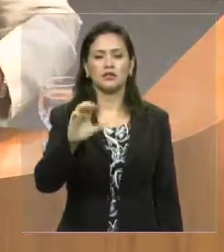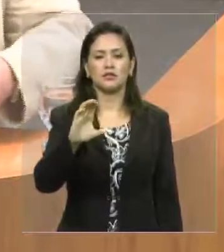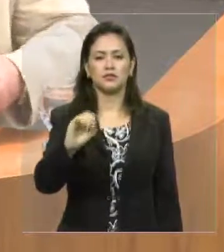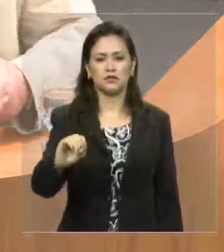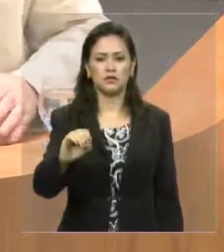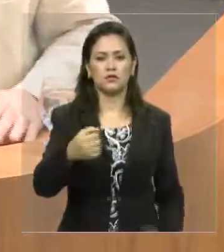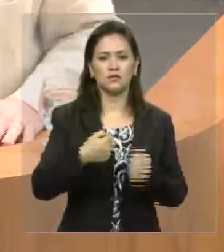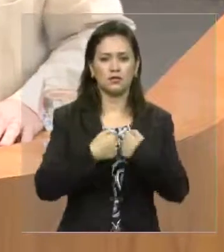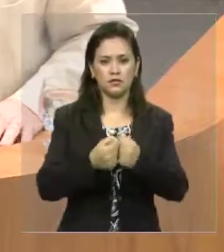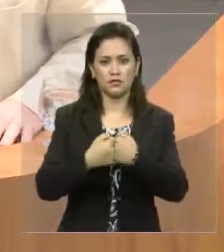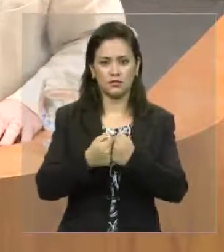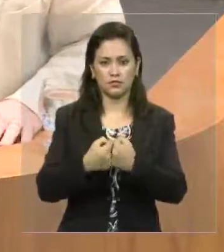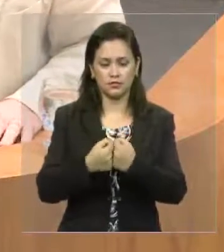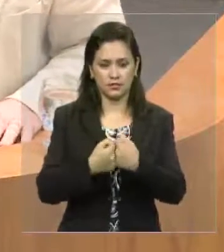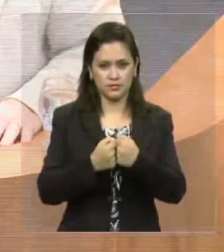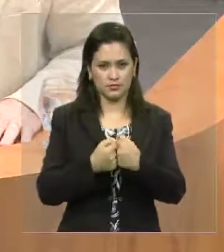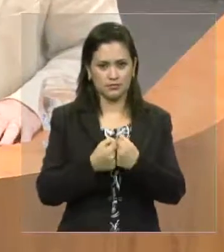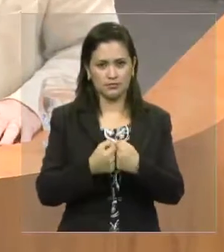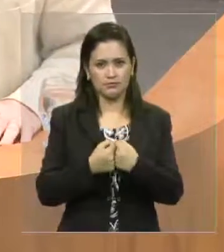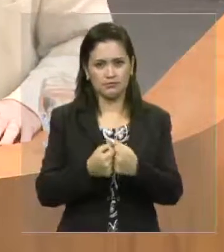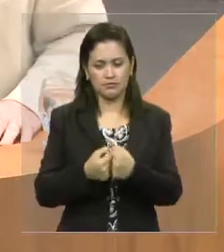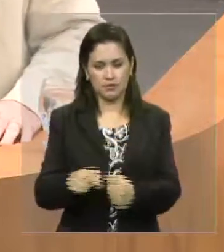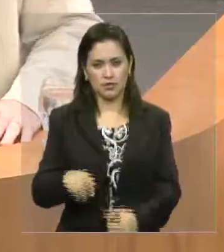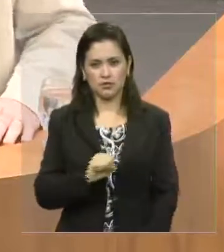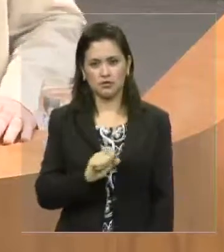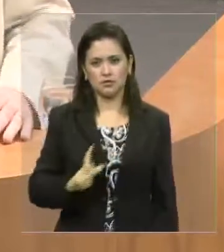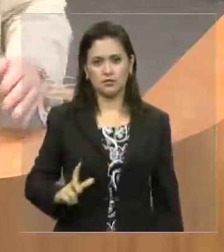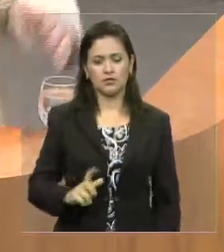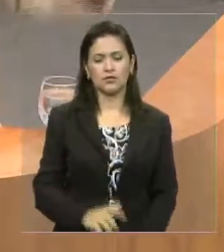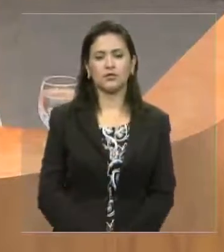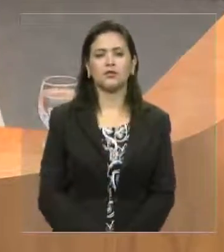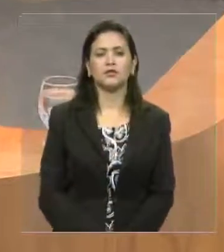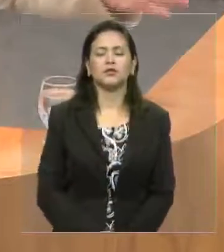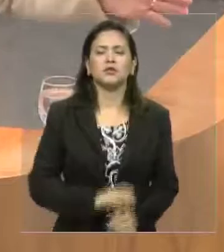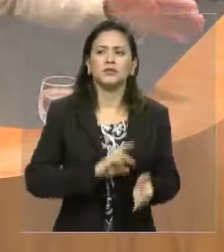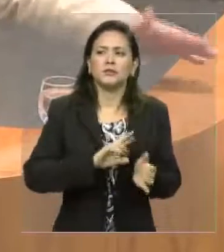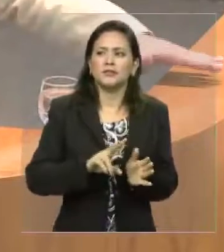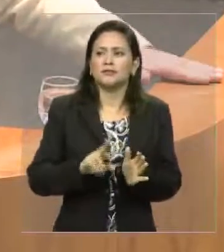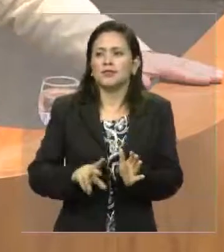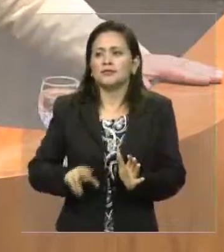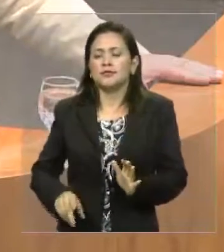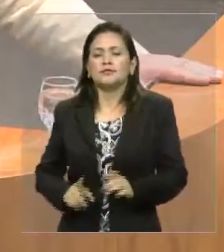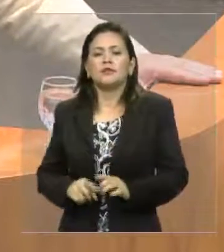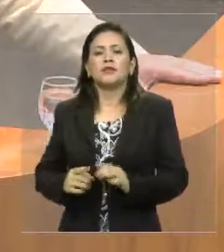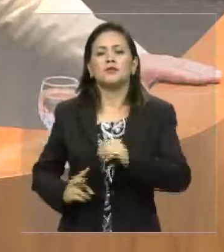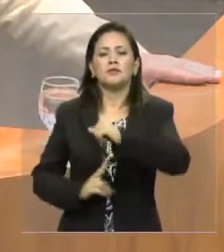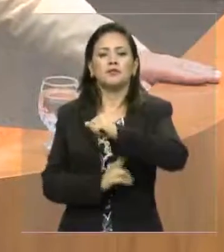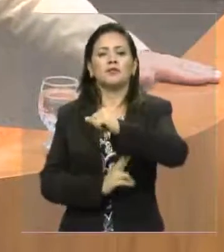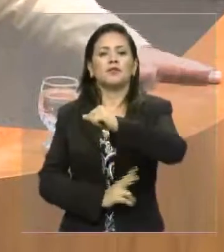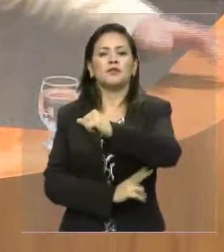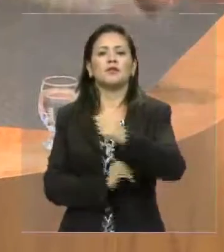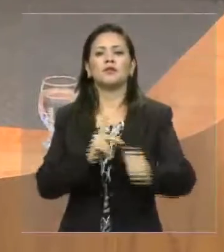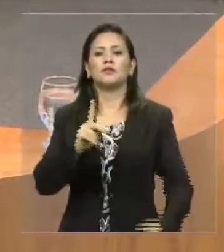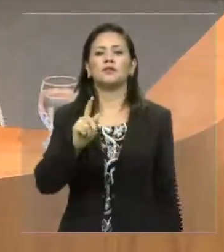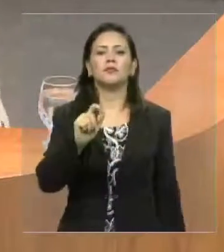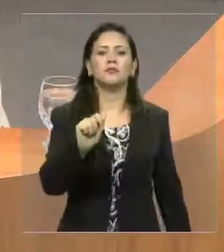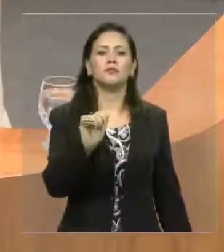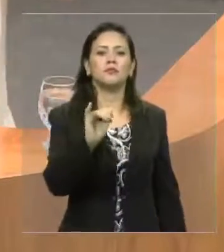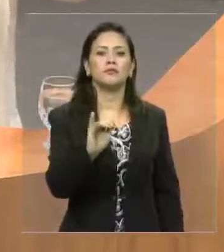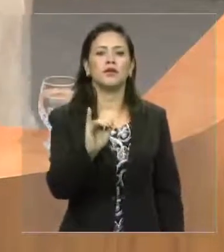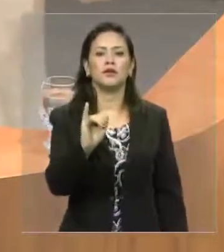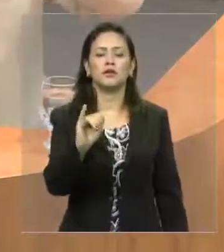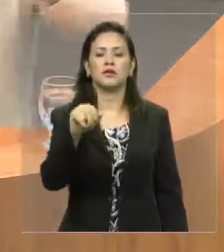Dentre tantos outros, como a Ponte Pai Inácio, uma